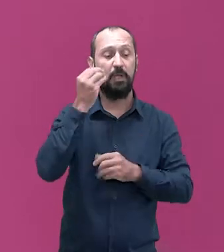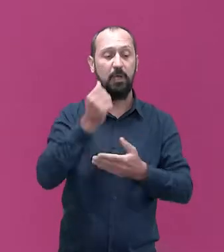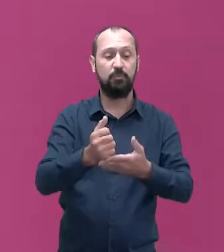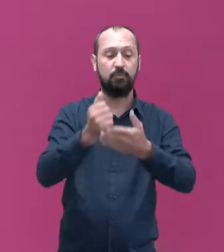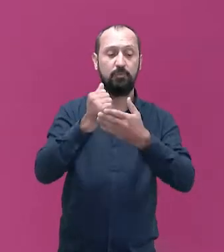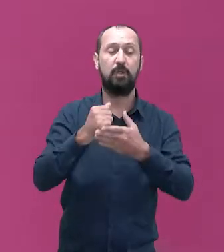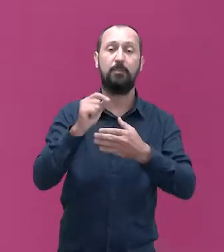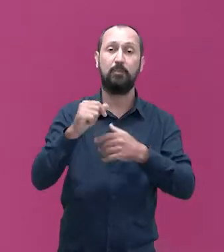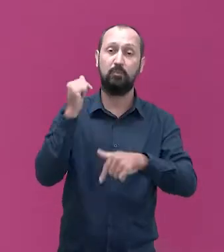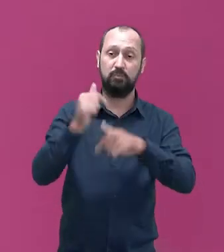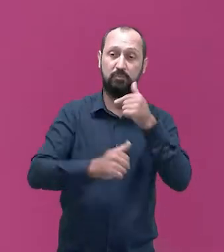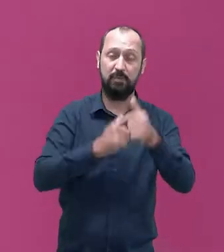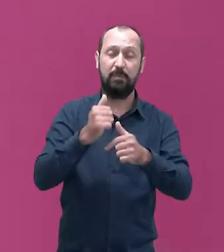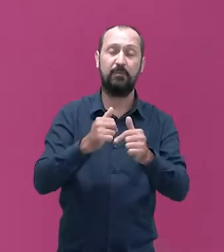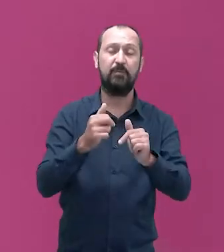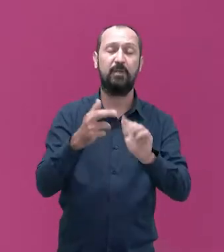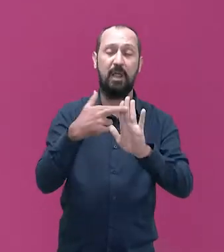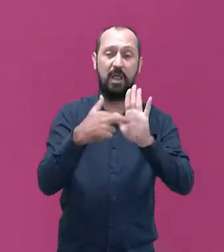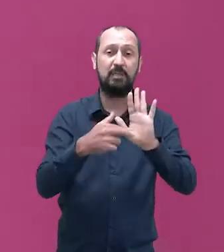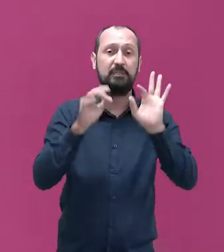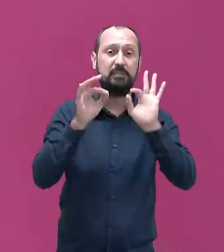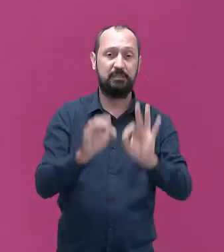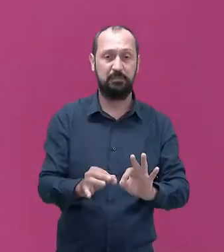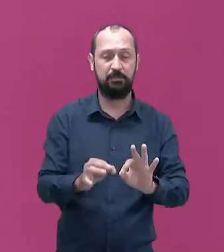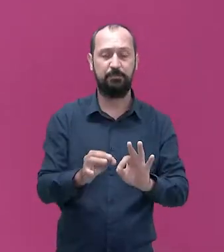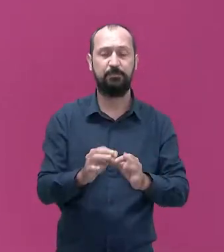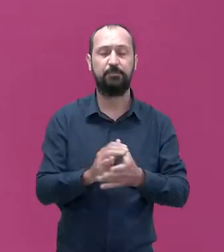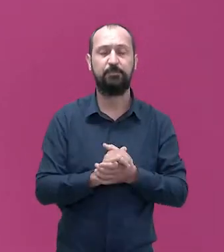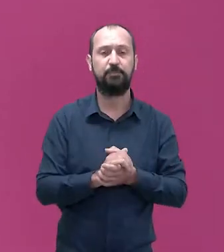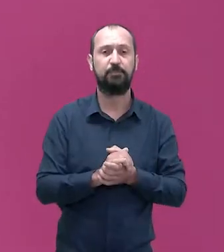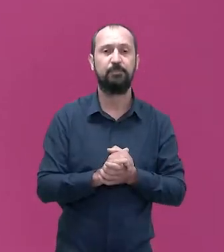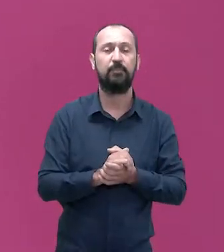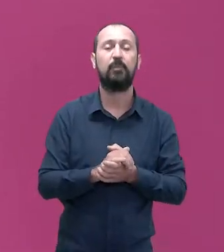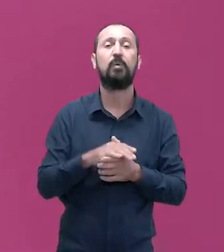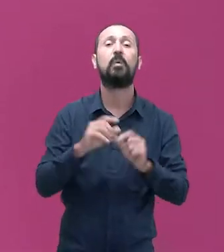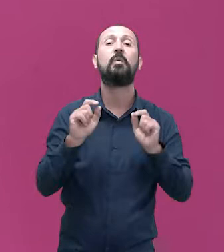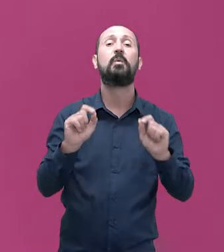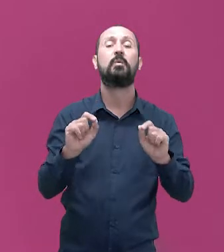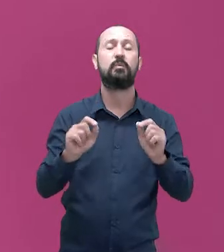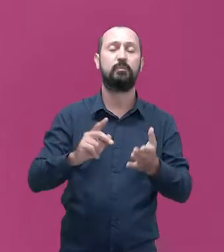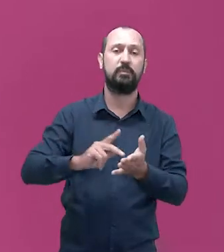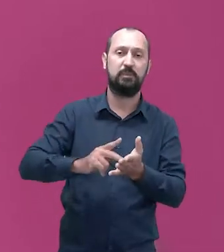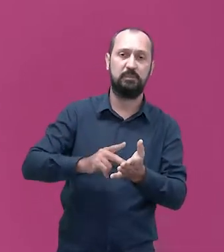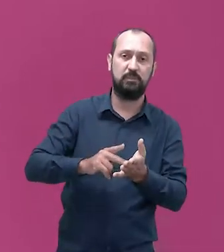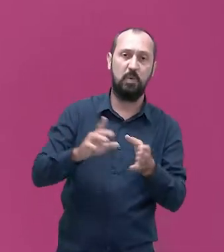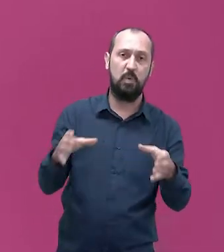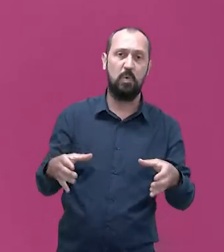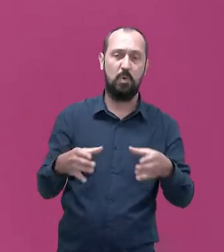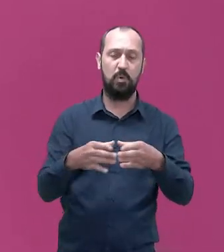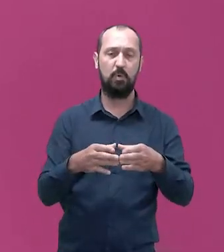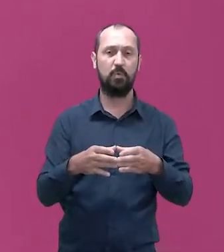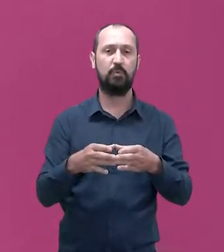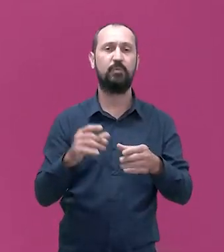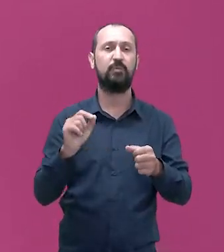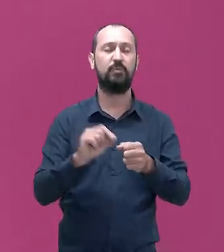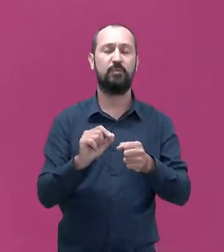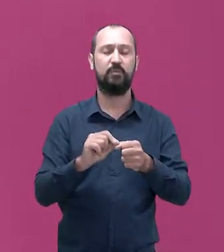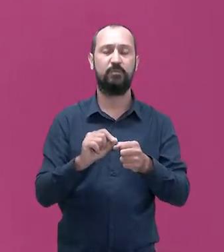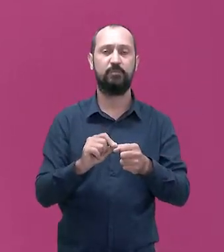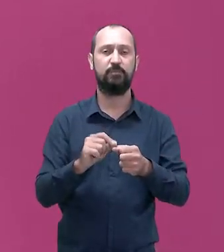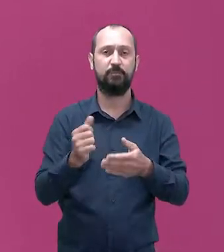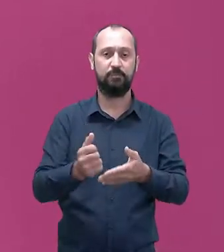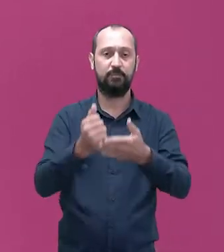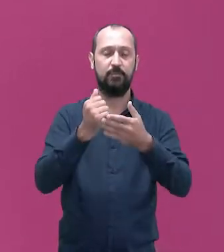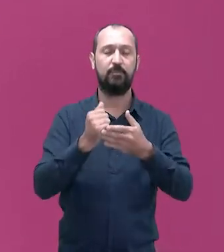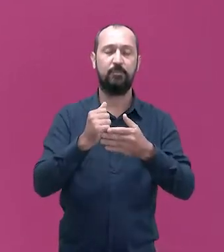lutando para a regulamentação dessa atividade, né? Em relação ao que o sindicato ou o que a categoria